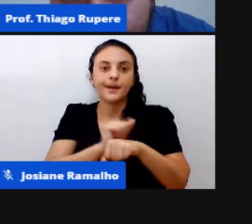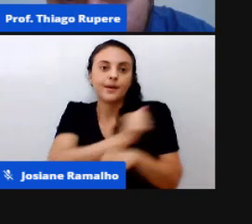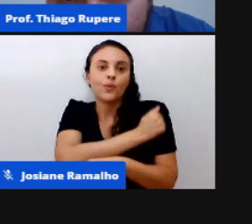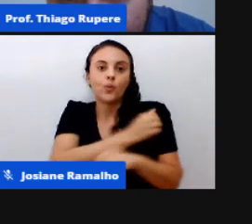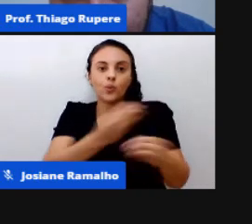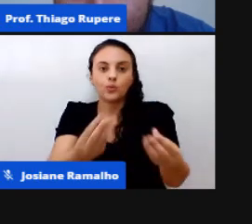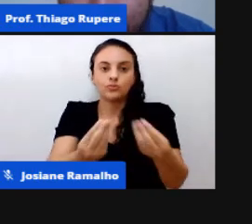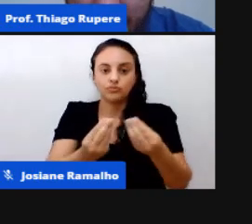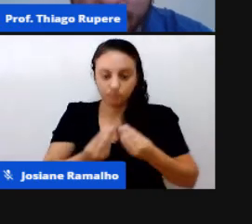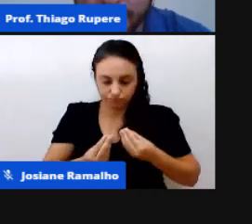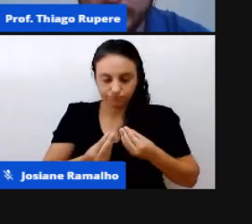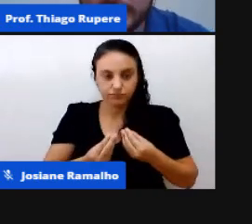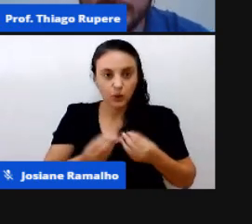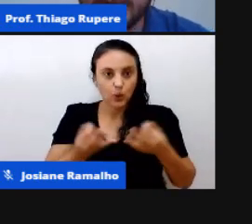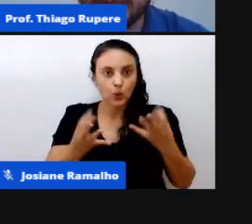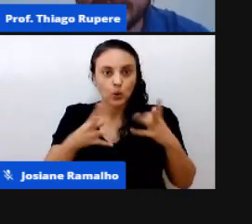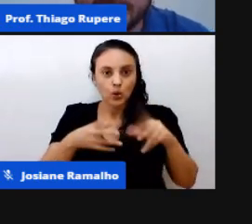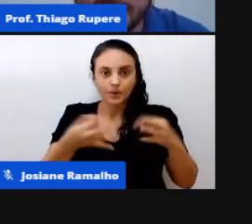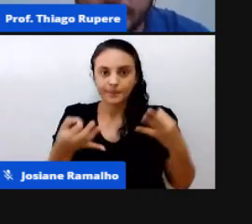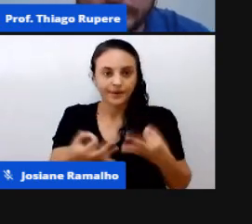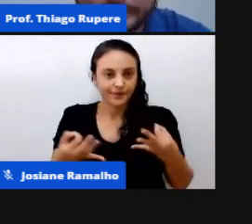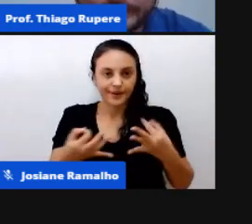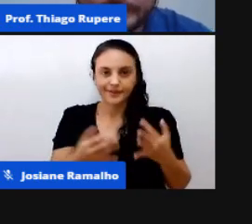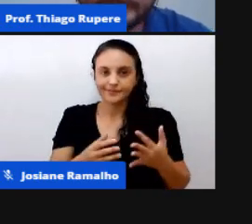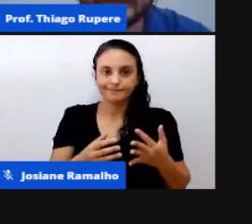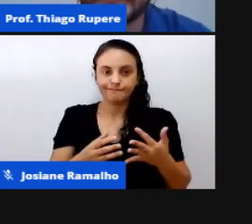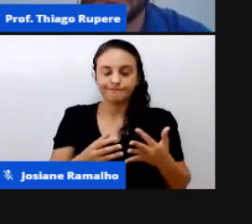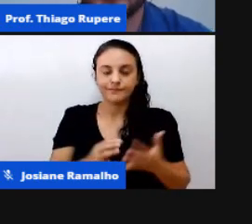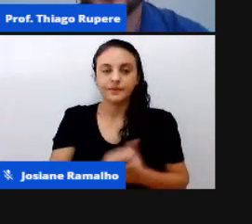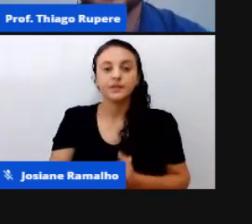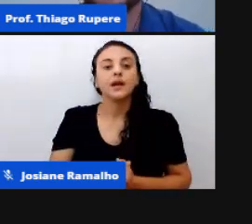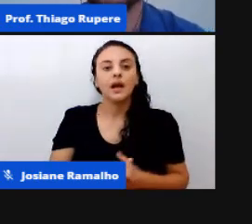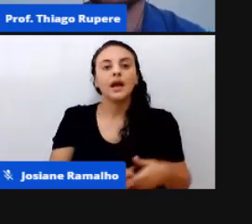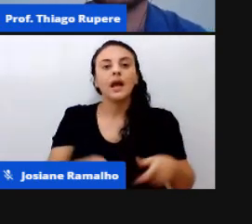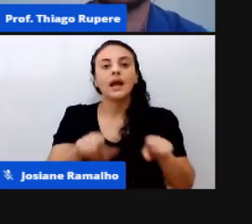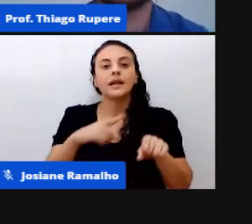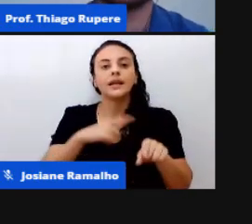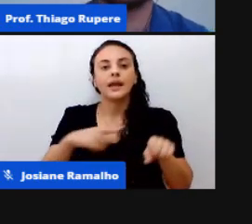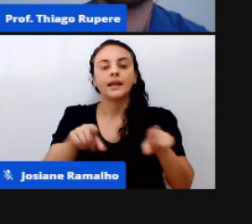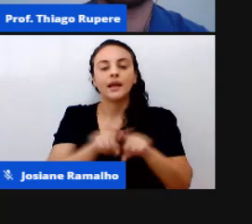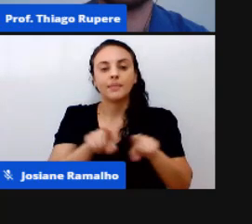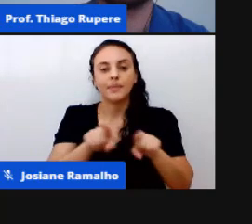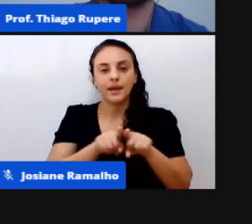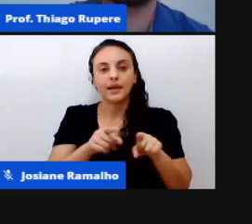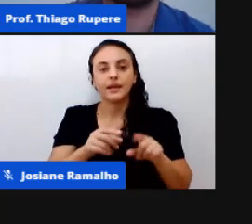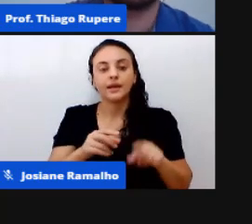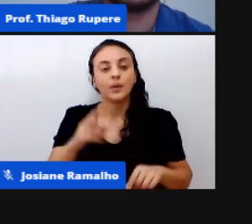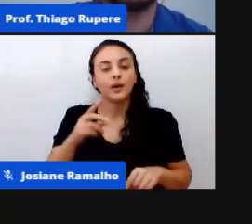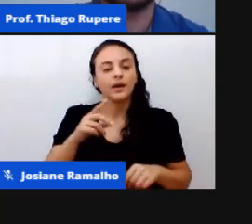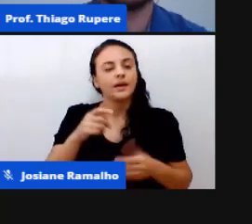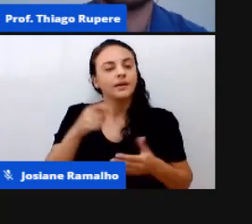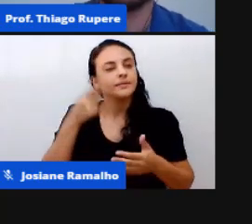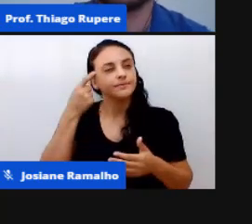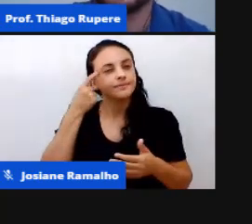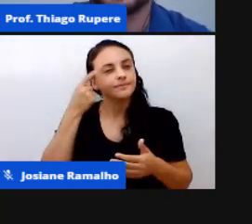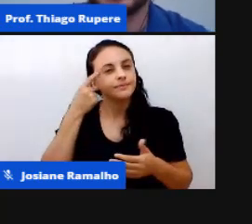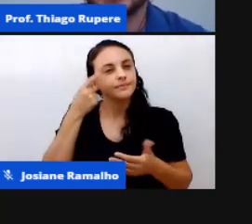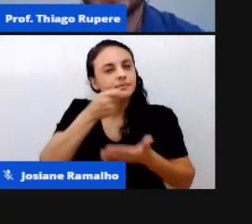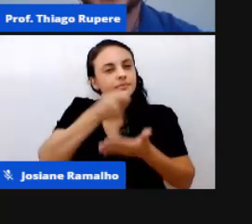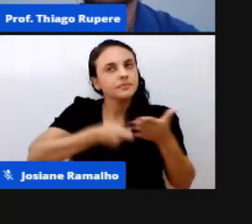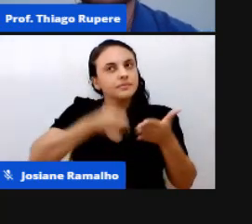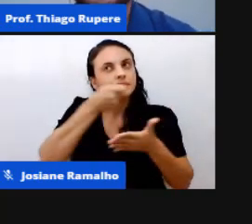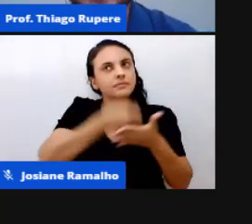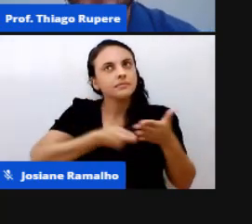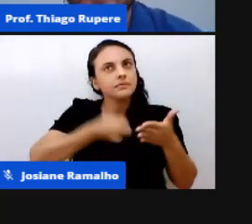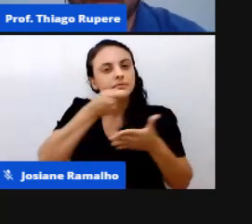Né? Abaixa um pouquinho, reflexão. O aluno ele vai poder ter oportunidade de trabalhar,